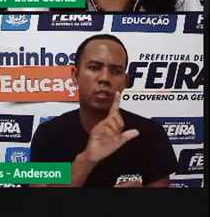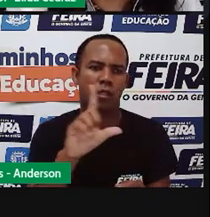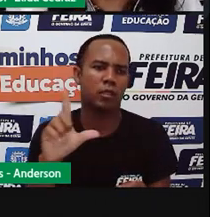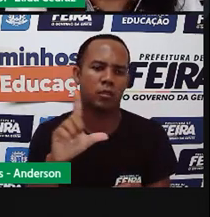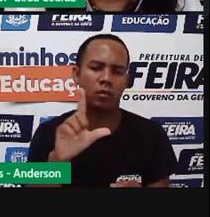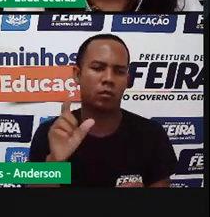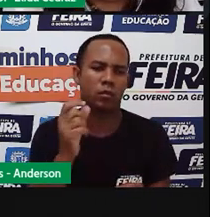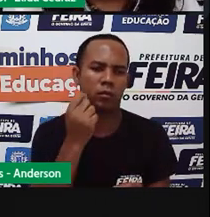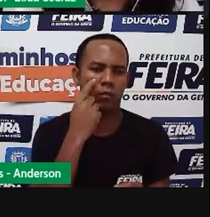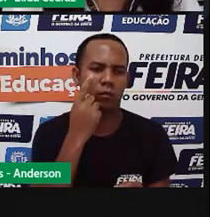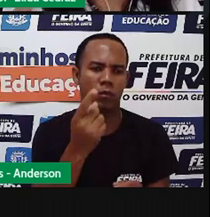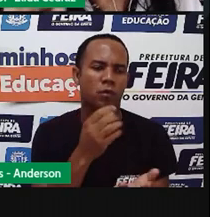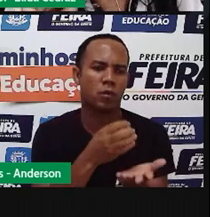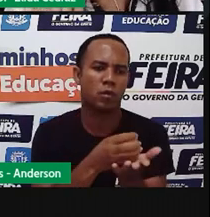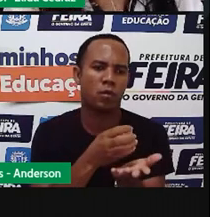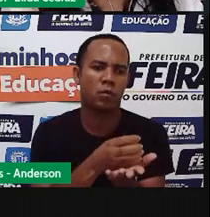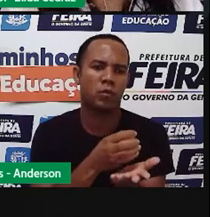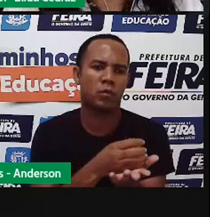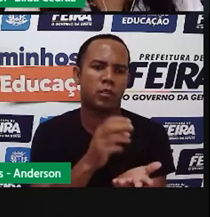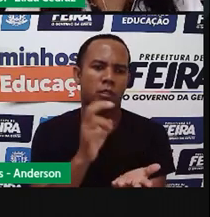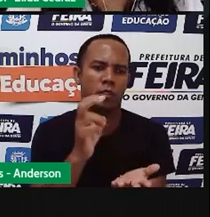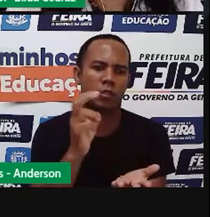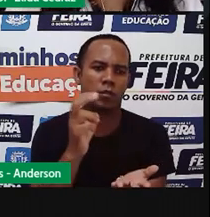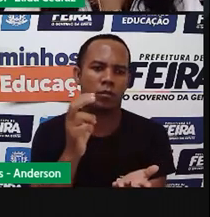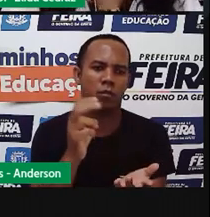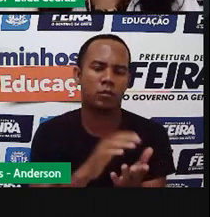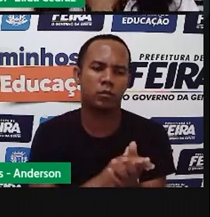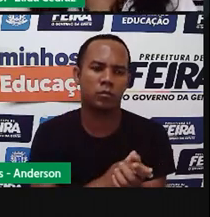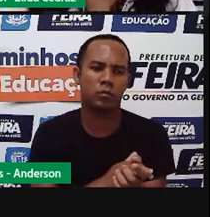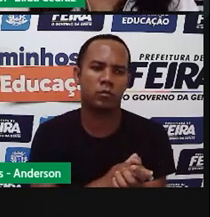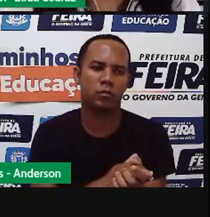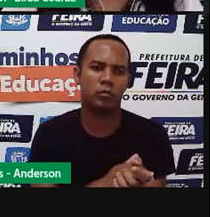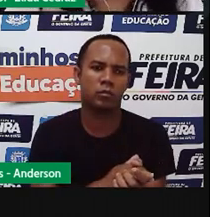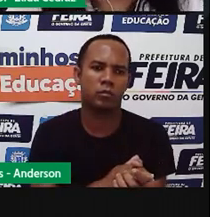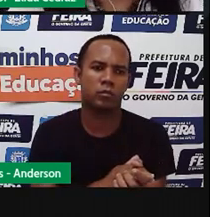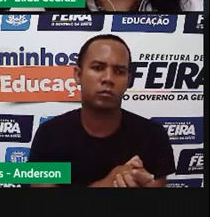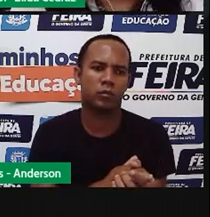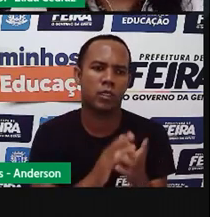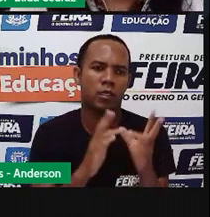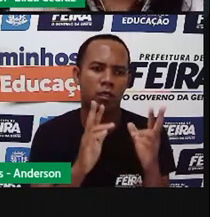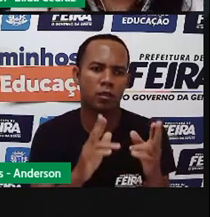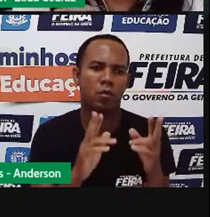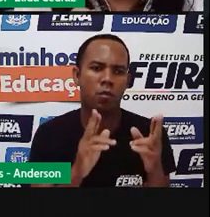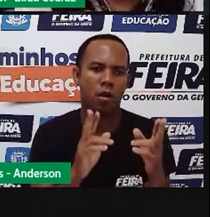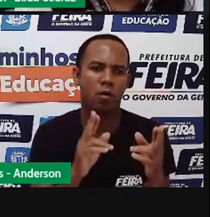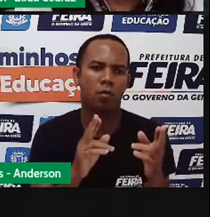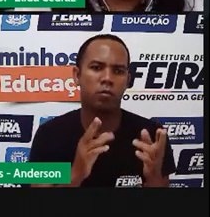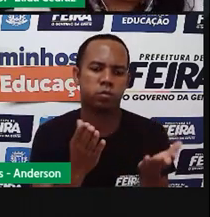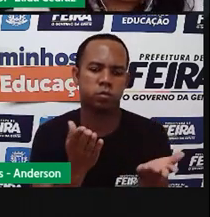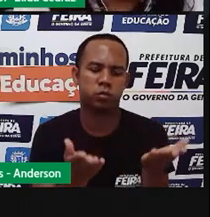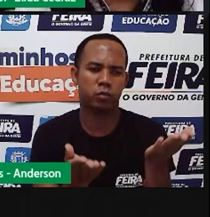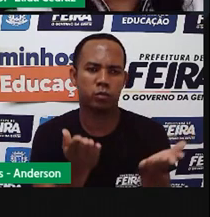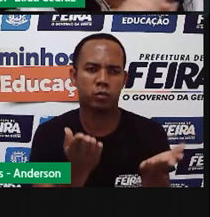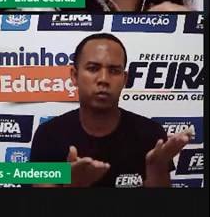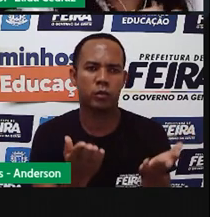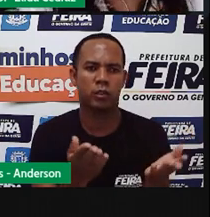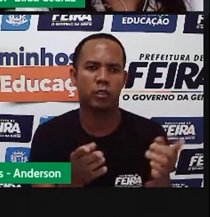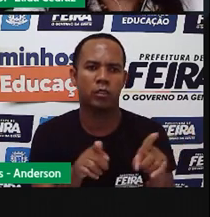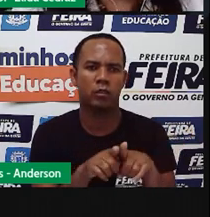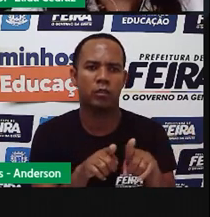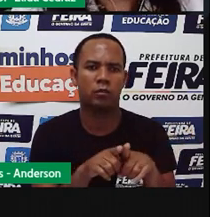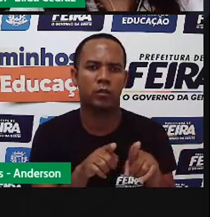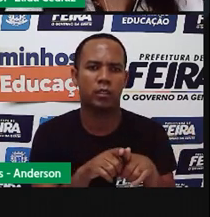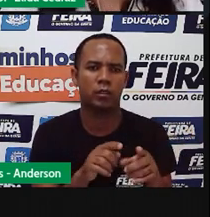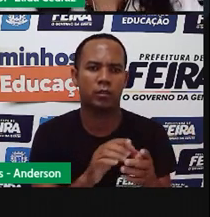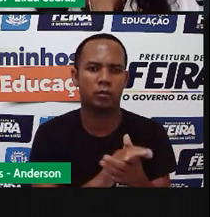Os 5 copos de 200 ml possuem a mesma quantidade de líquido que